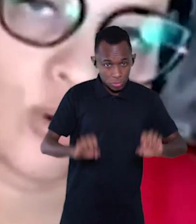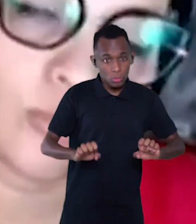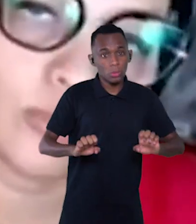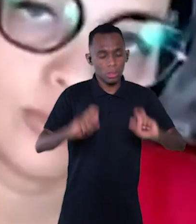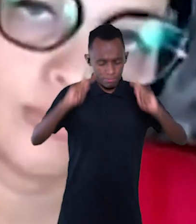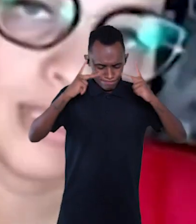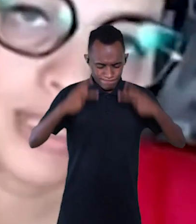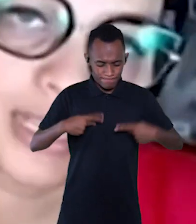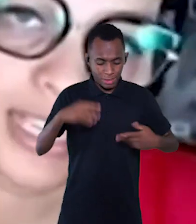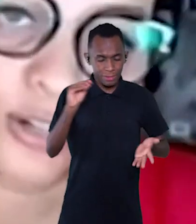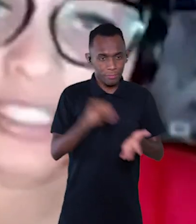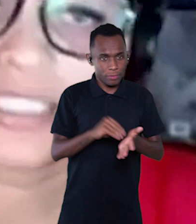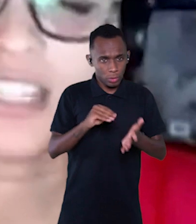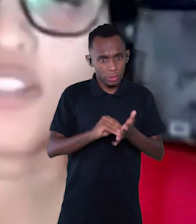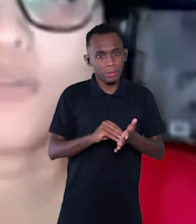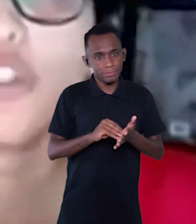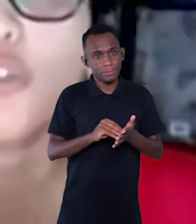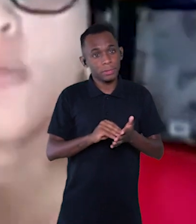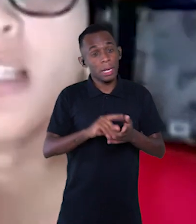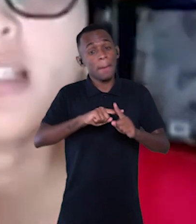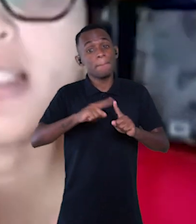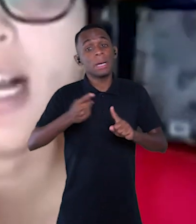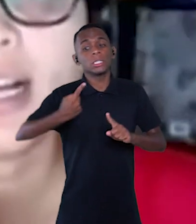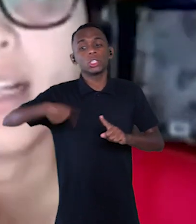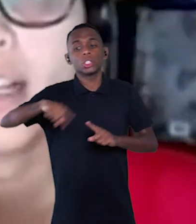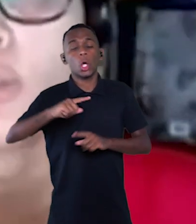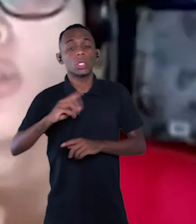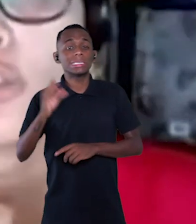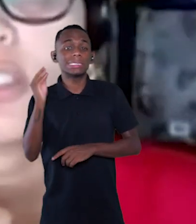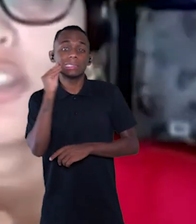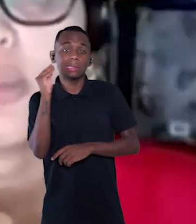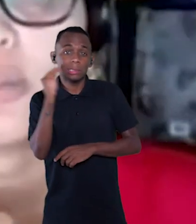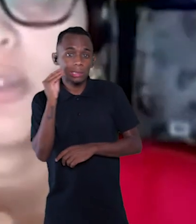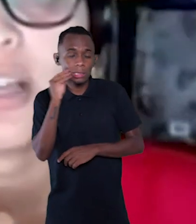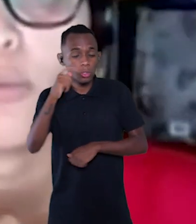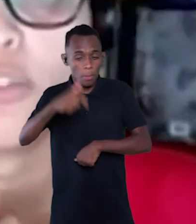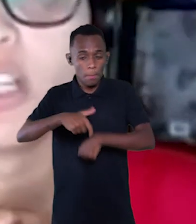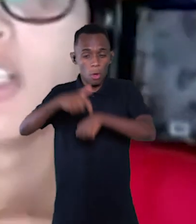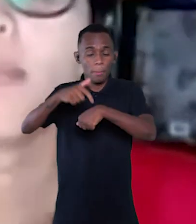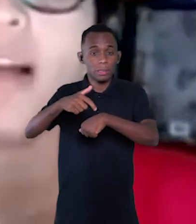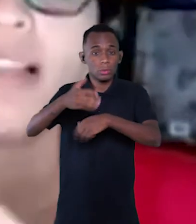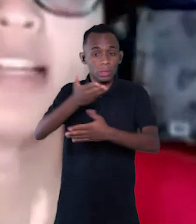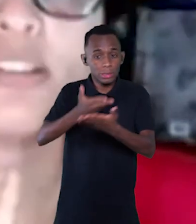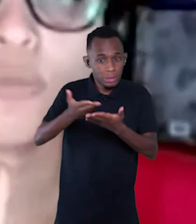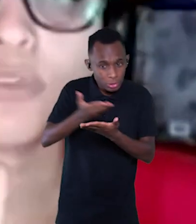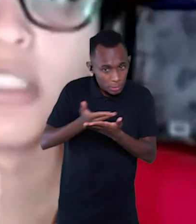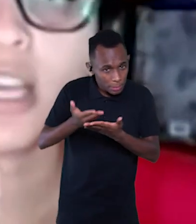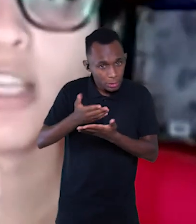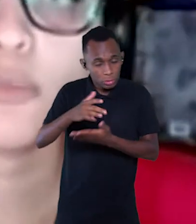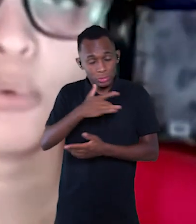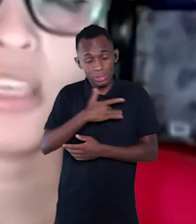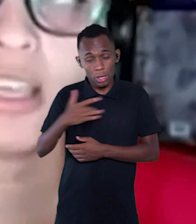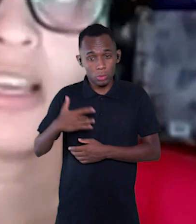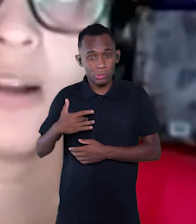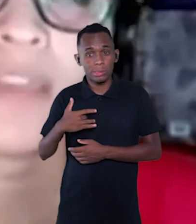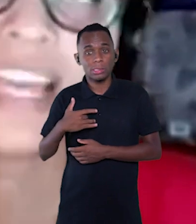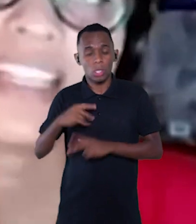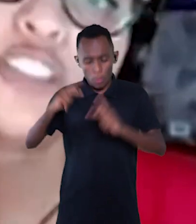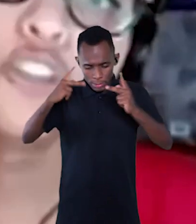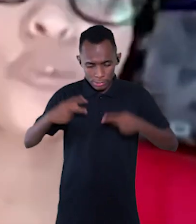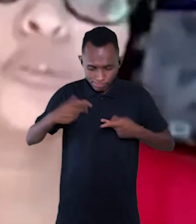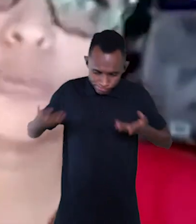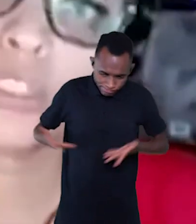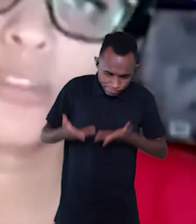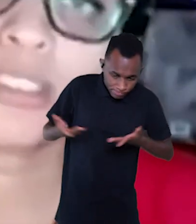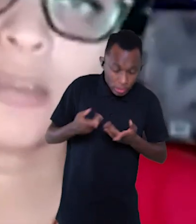determinados corpos, e a nossa tentativa de humanizar o nosso atendimento na saúde, ela jamais será suficiente, porque é